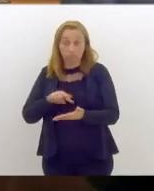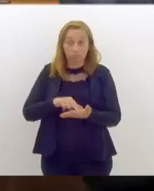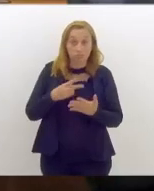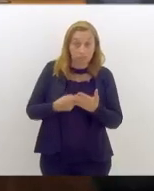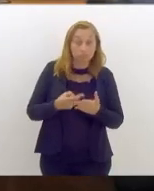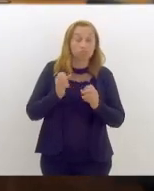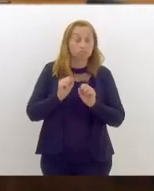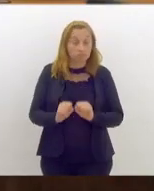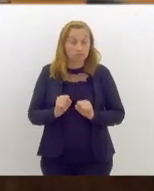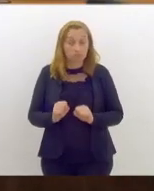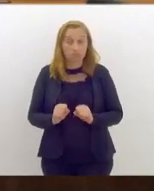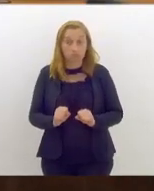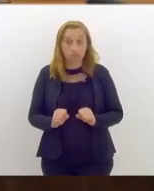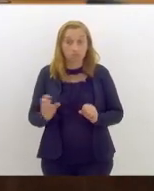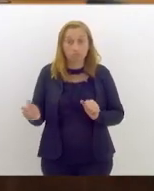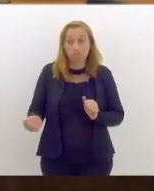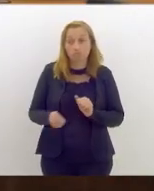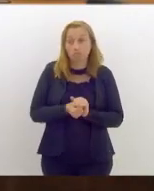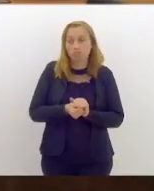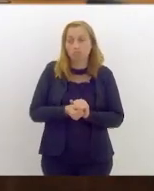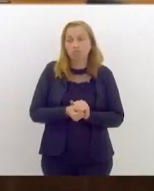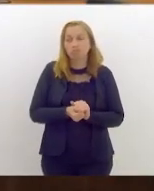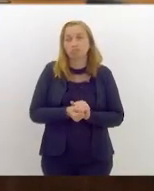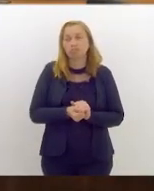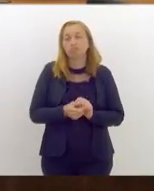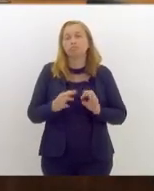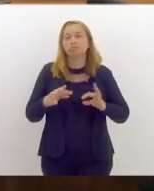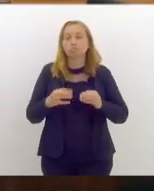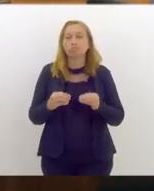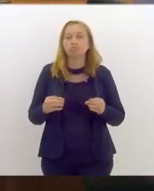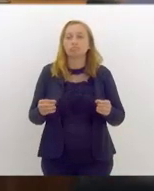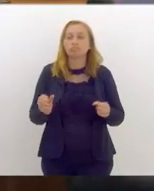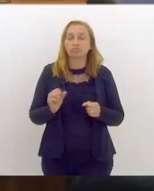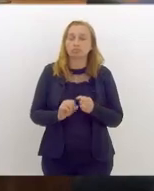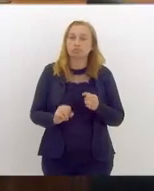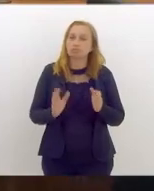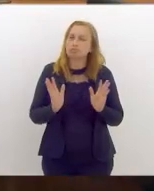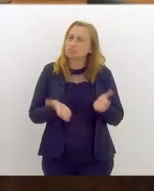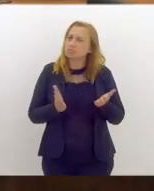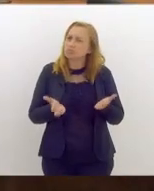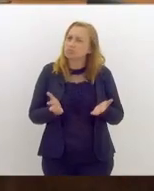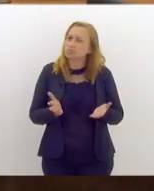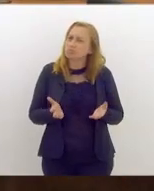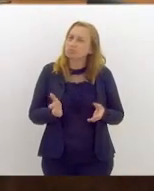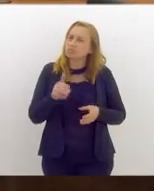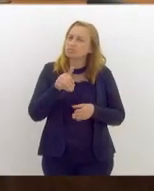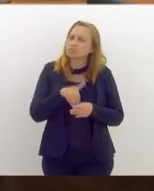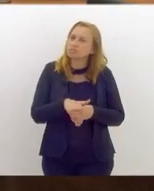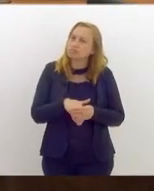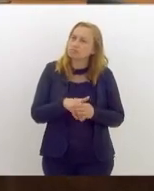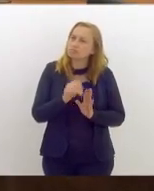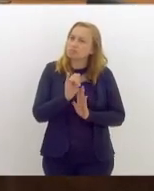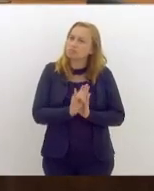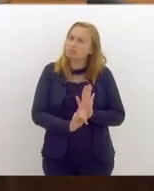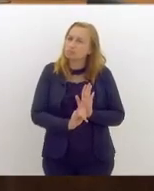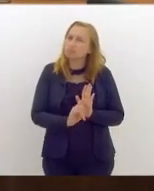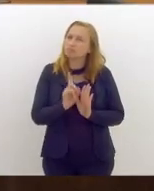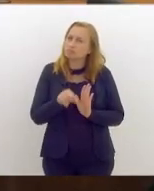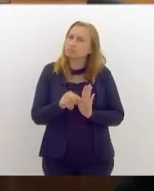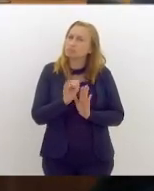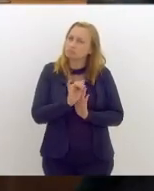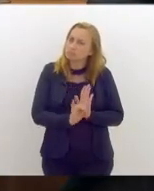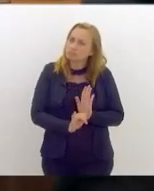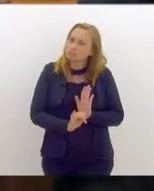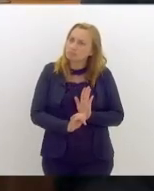de que eles podiam ser emendados foi emendado e agora a gente tem que botar o relatório é um relatório